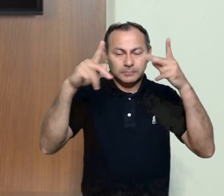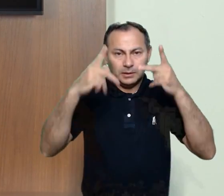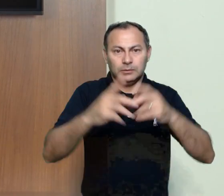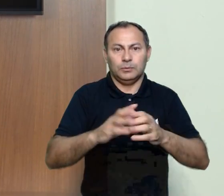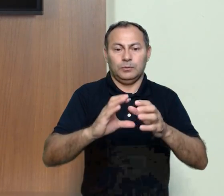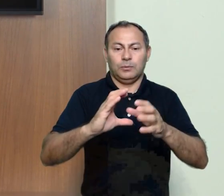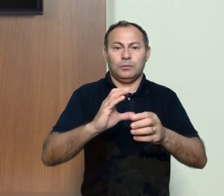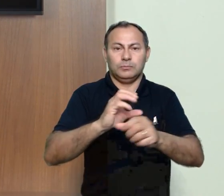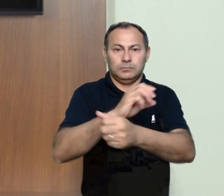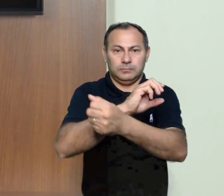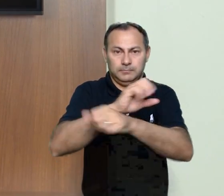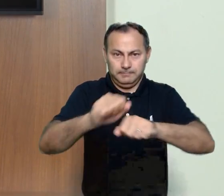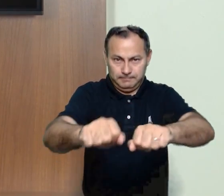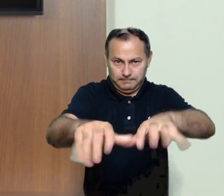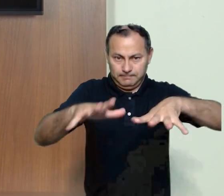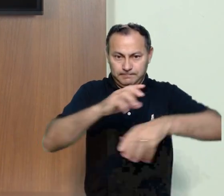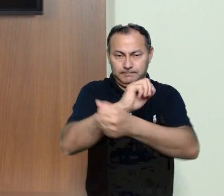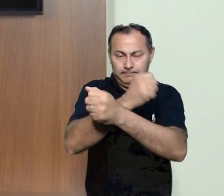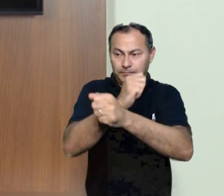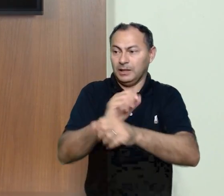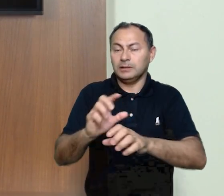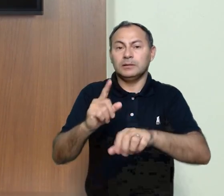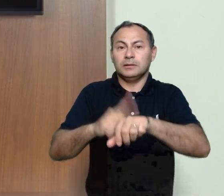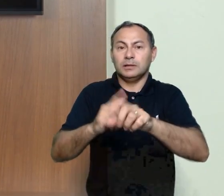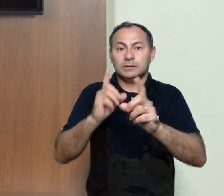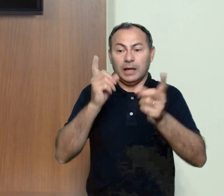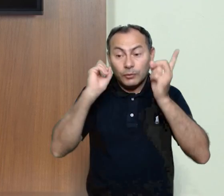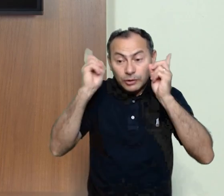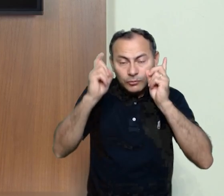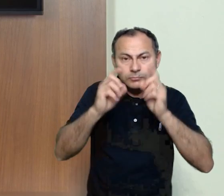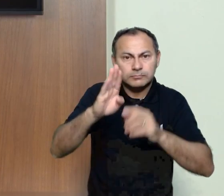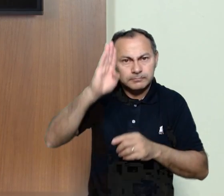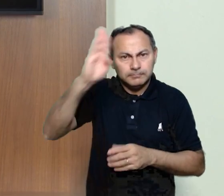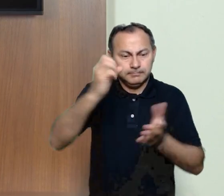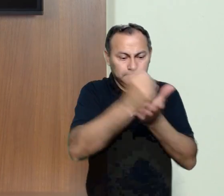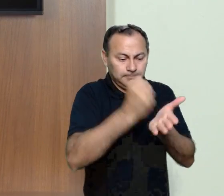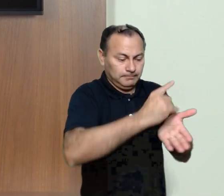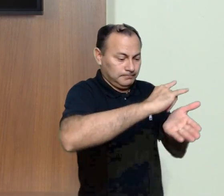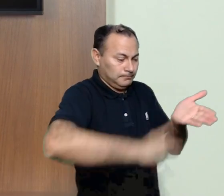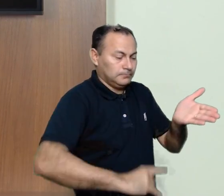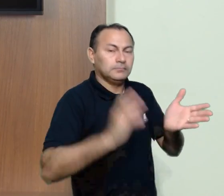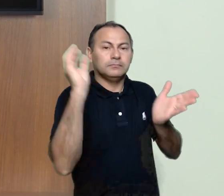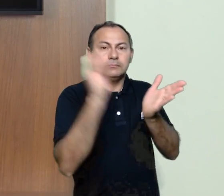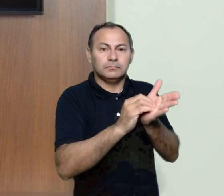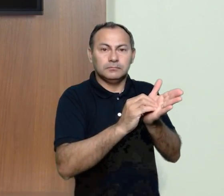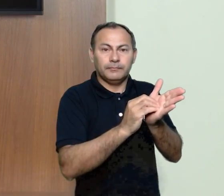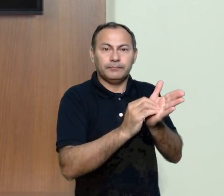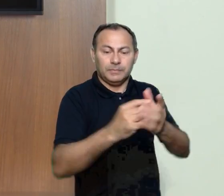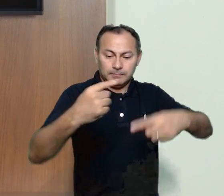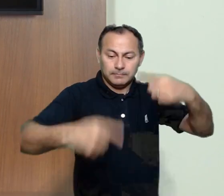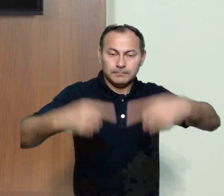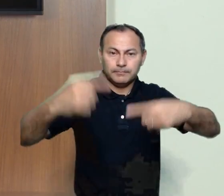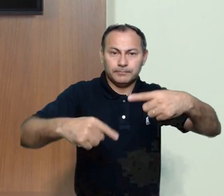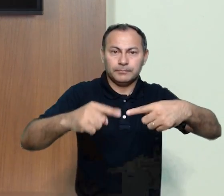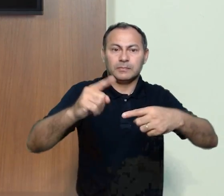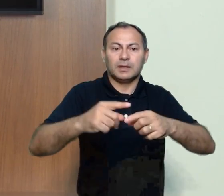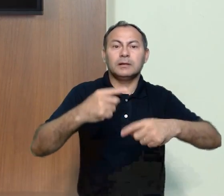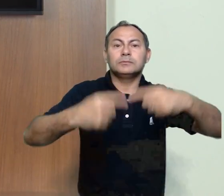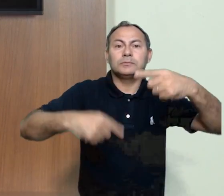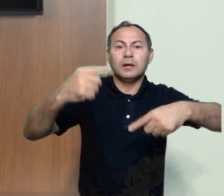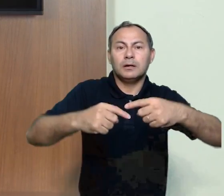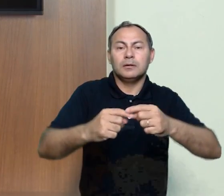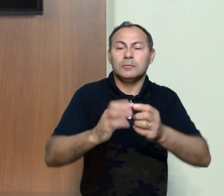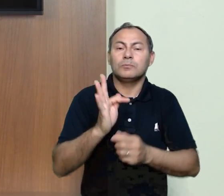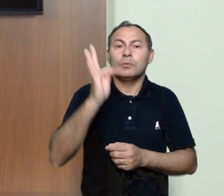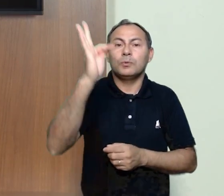no concílio. Nesta sessão, os principais documentos colocados em discussão tratavam